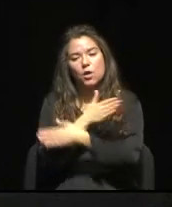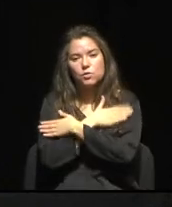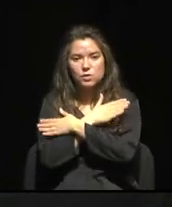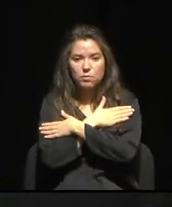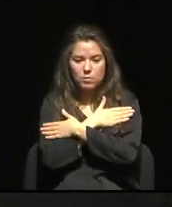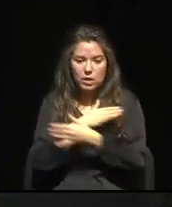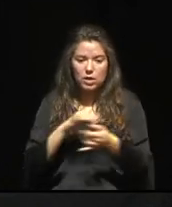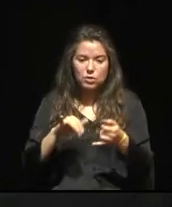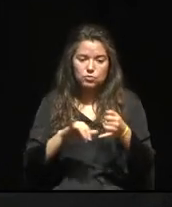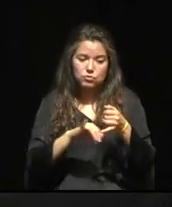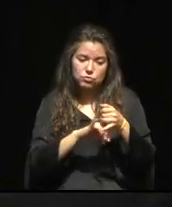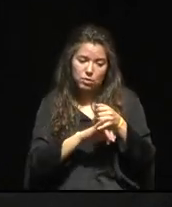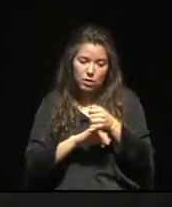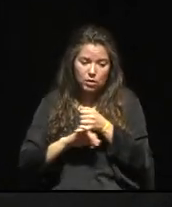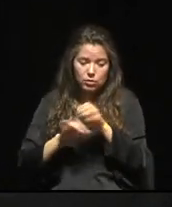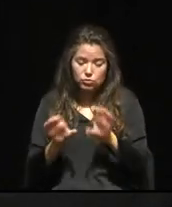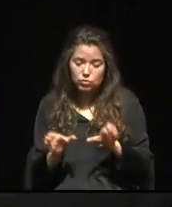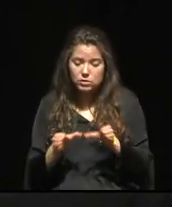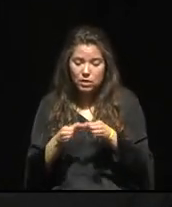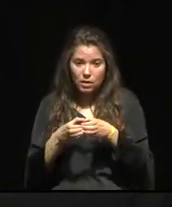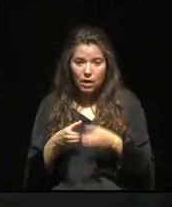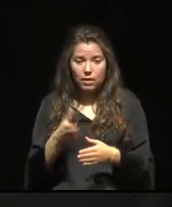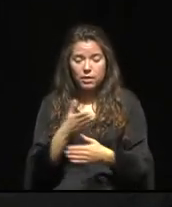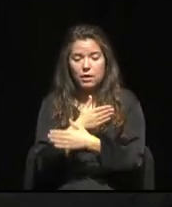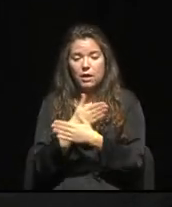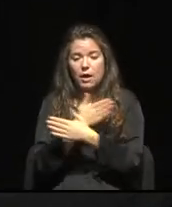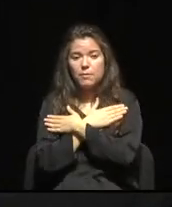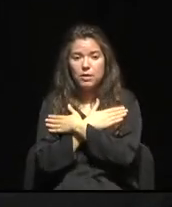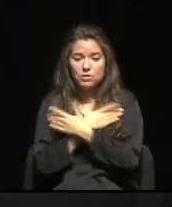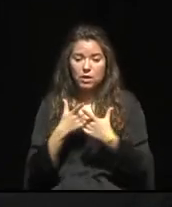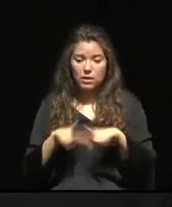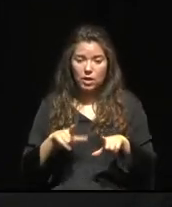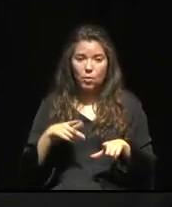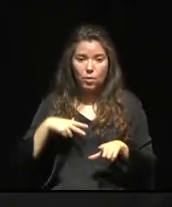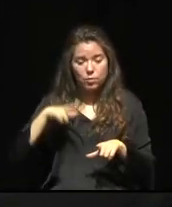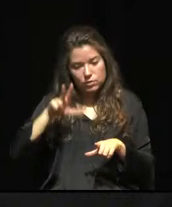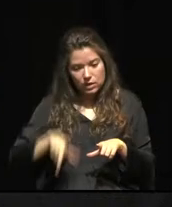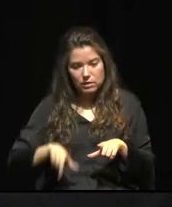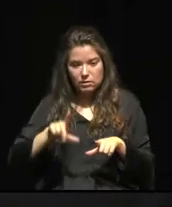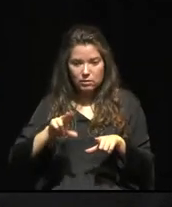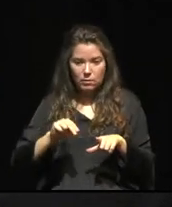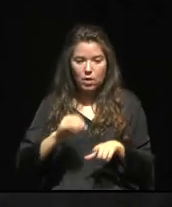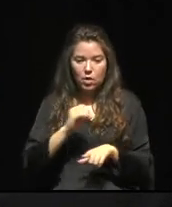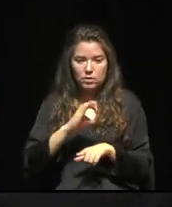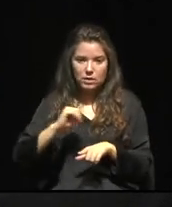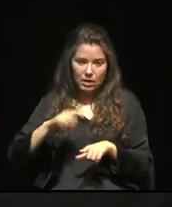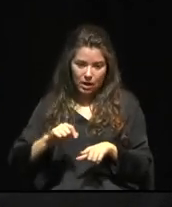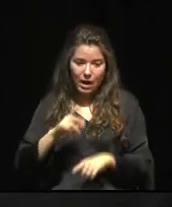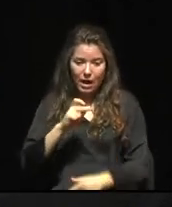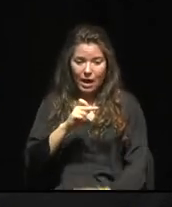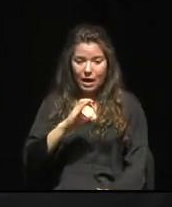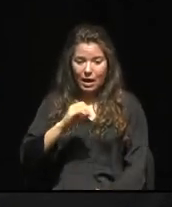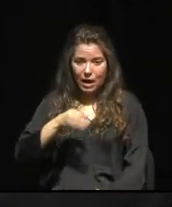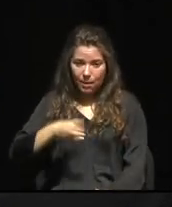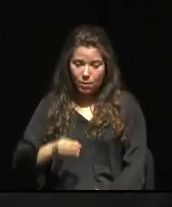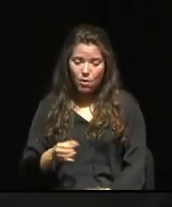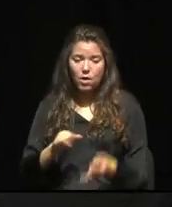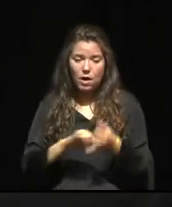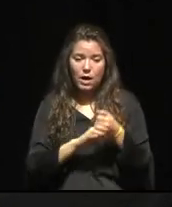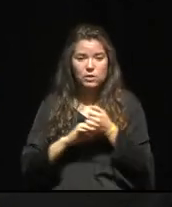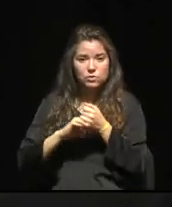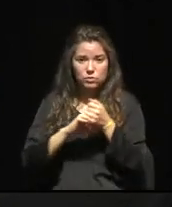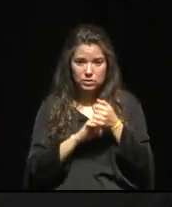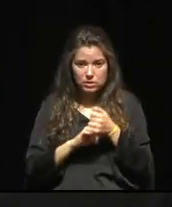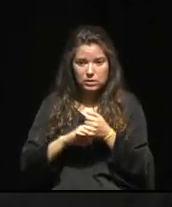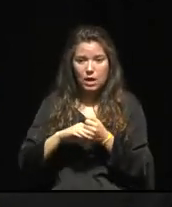da sociedade da língua portuguesa a cnod Confederação Nacional dos organismos deficientes a capo Associação de segos e